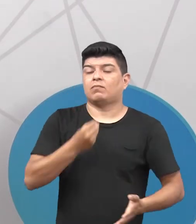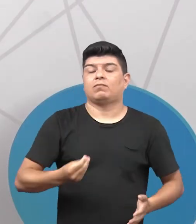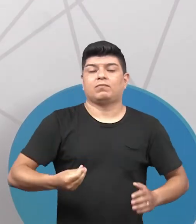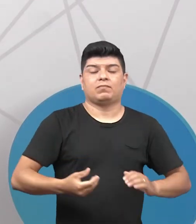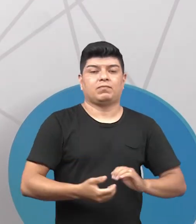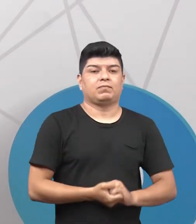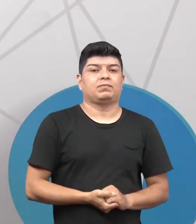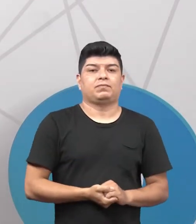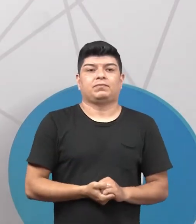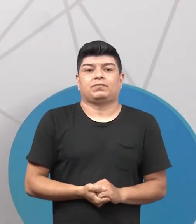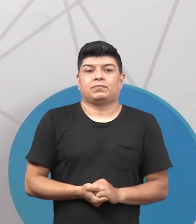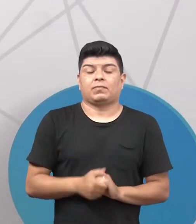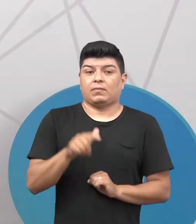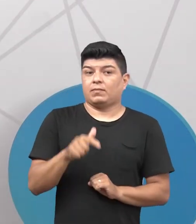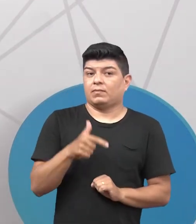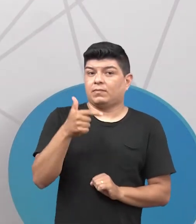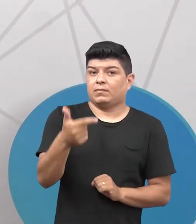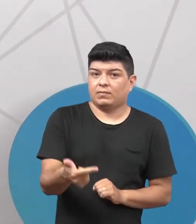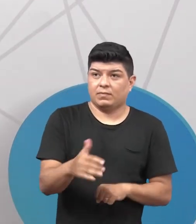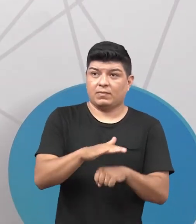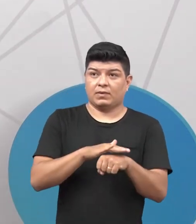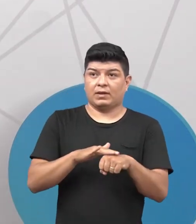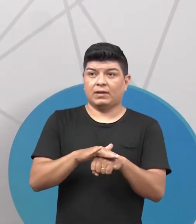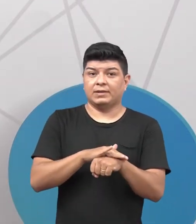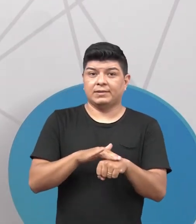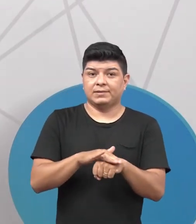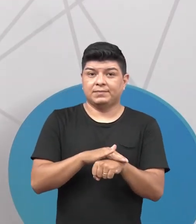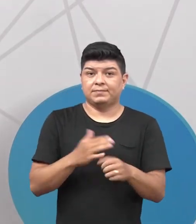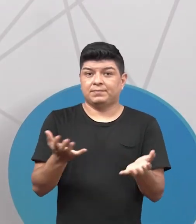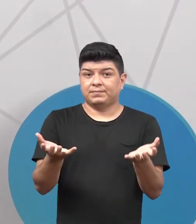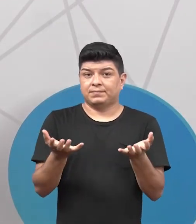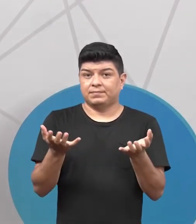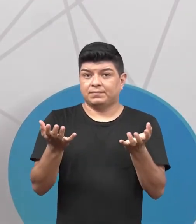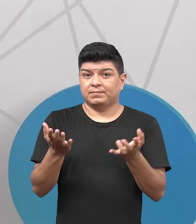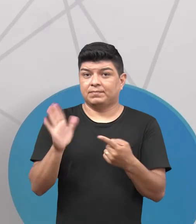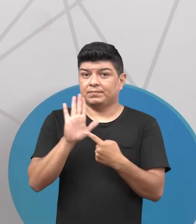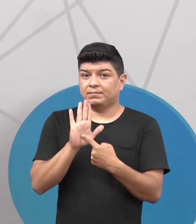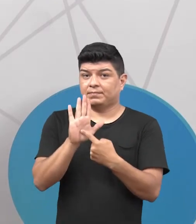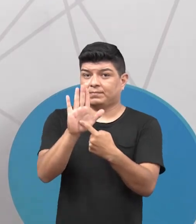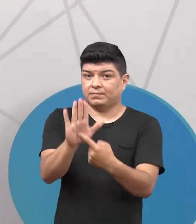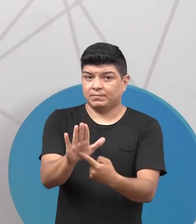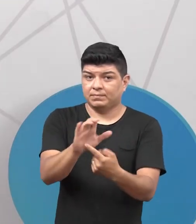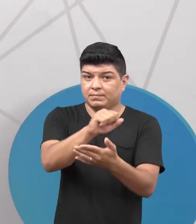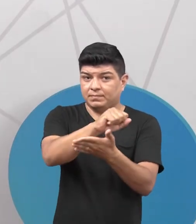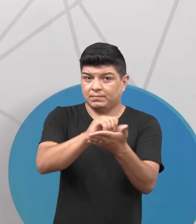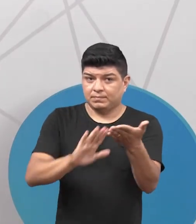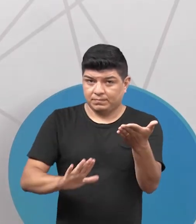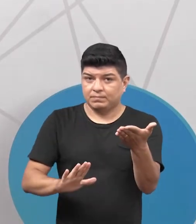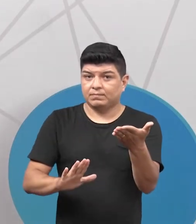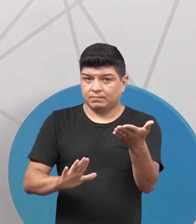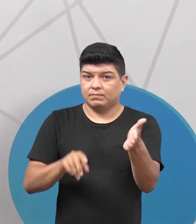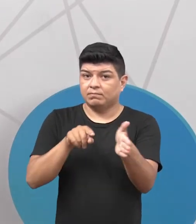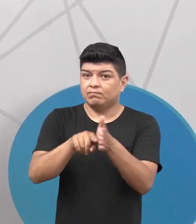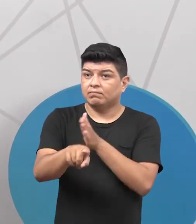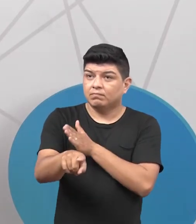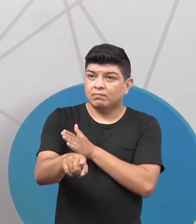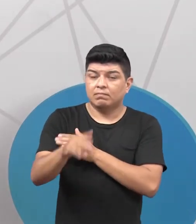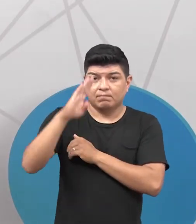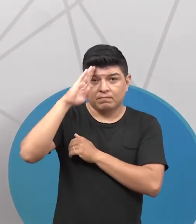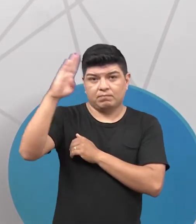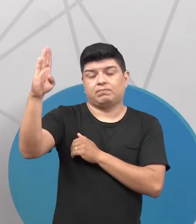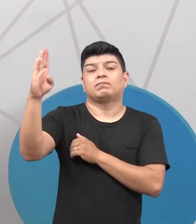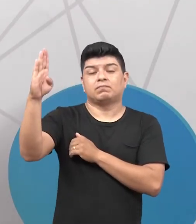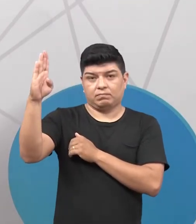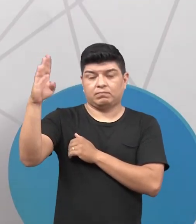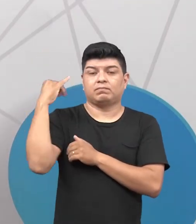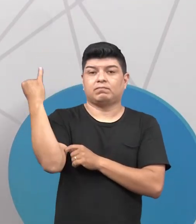homem. Agora, depois dessa conversa, eu queria colocar aqui para vocês uma questão pequena, mas também de